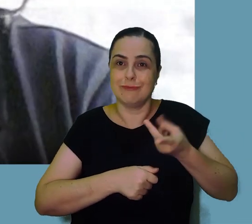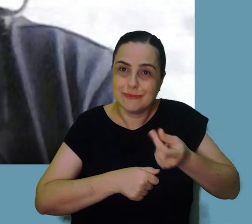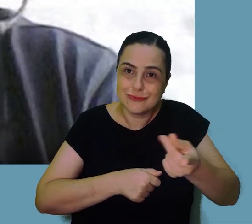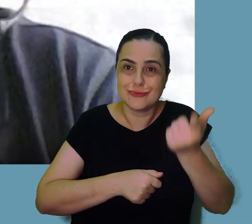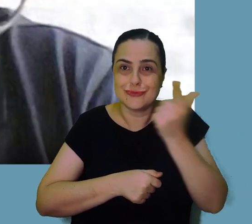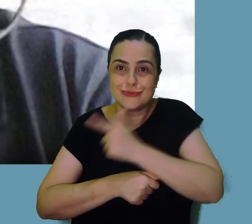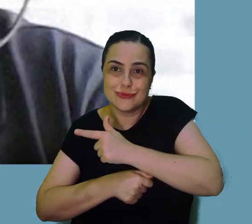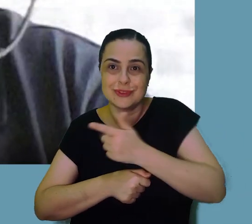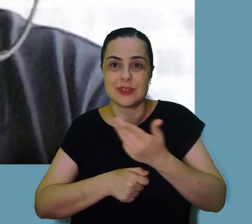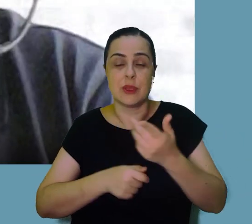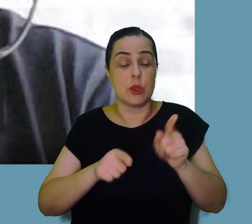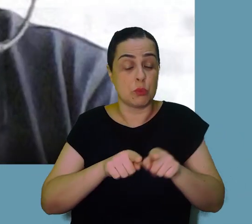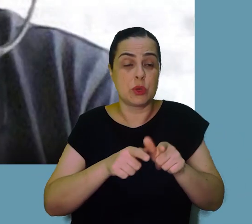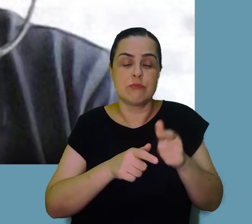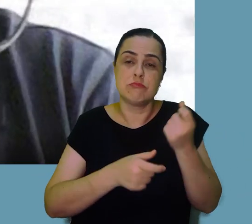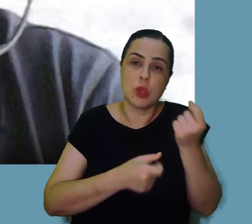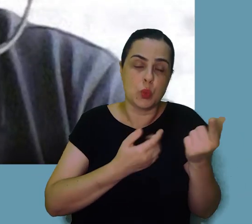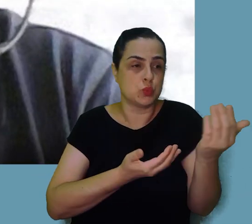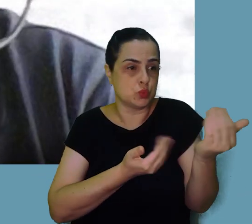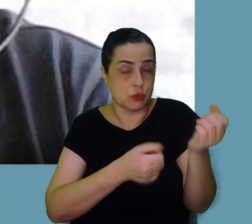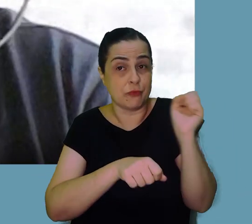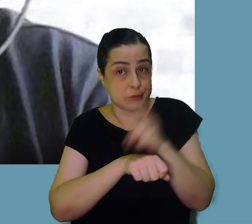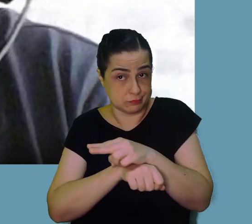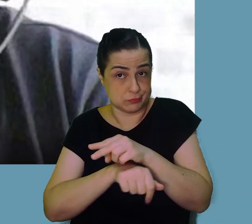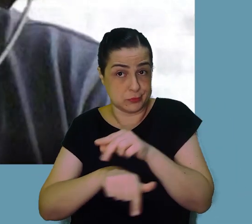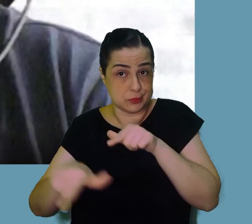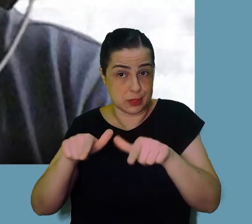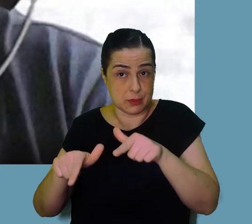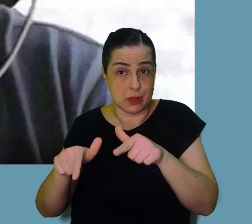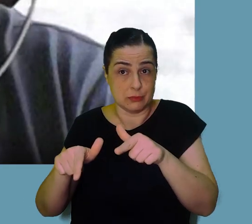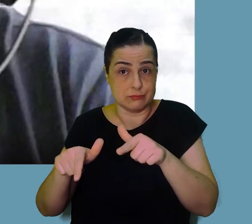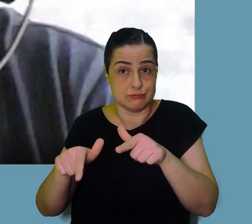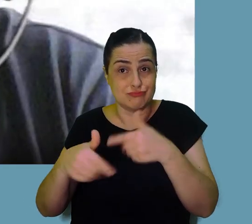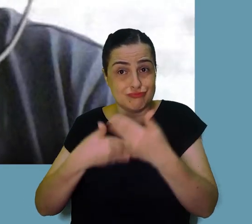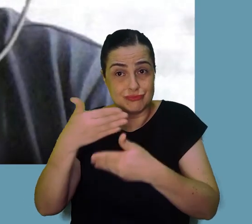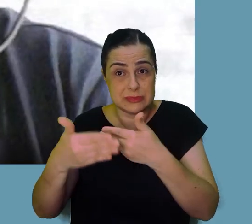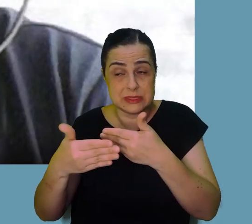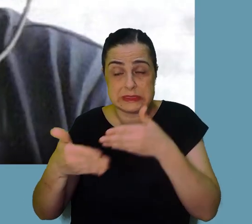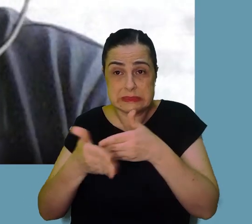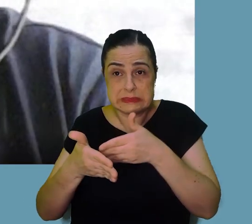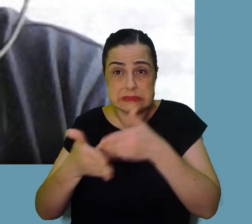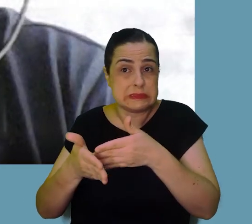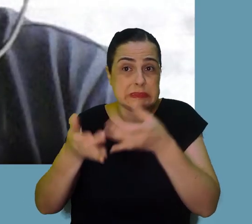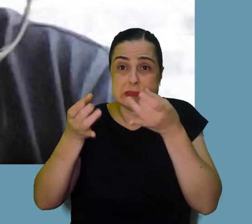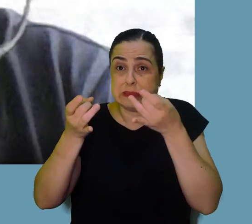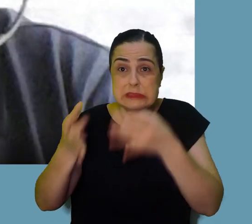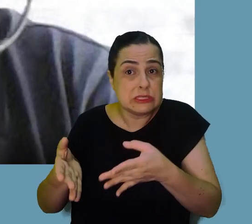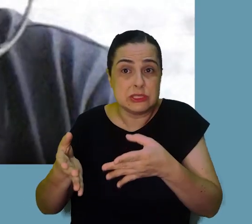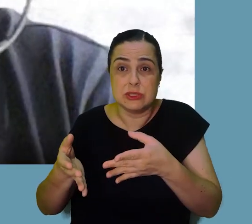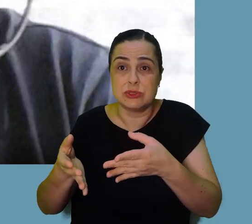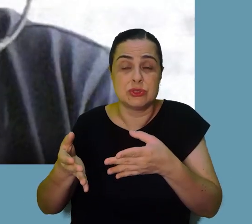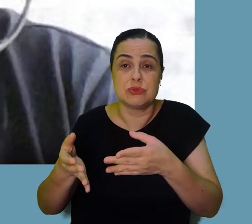né? Parte dessa juventude que ingressa nesses programas desiste no meio do processo, não conseguem concluir.